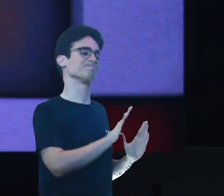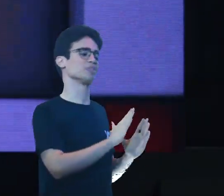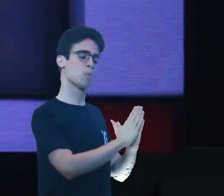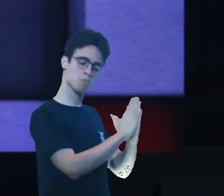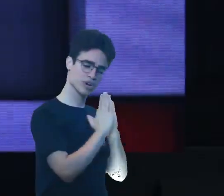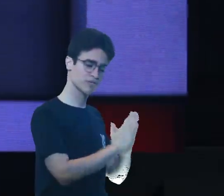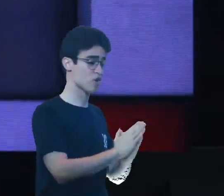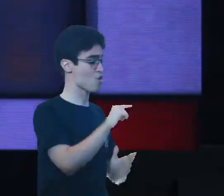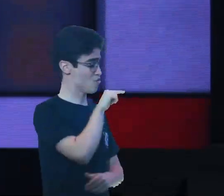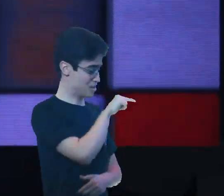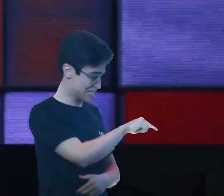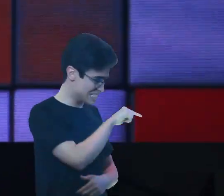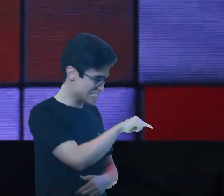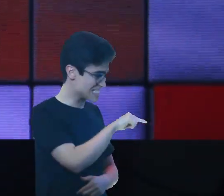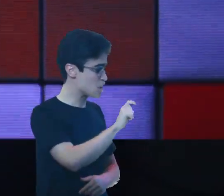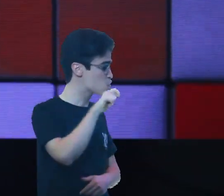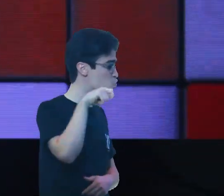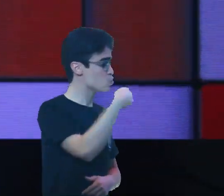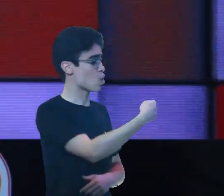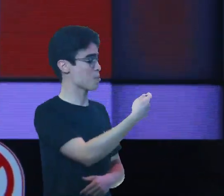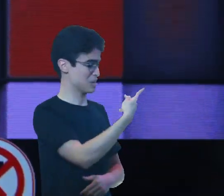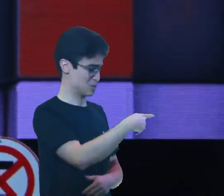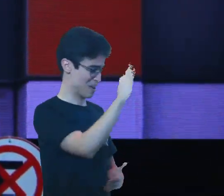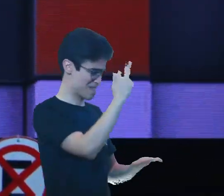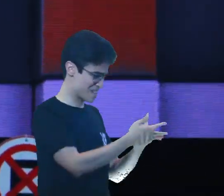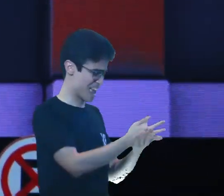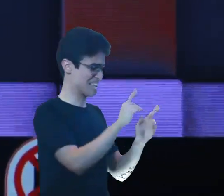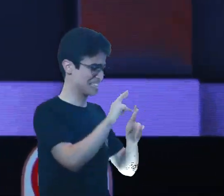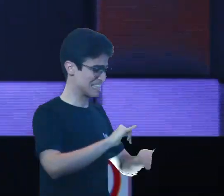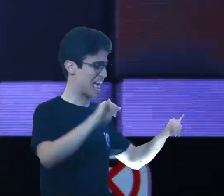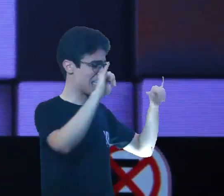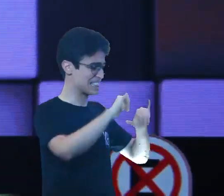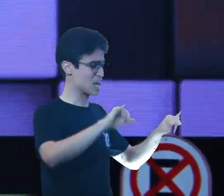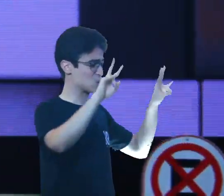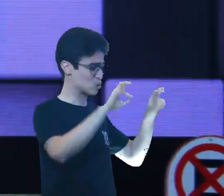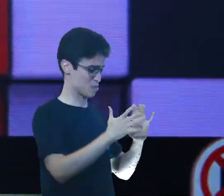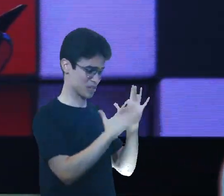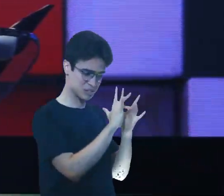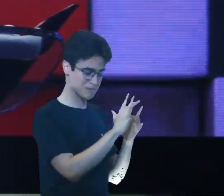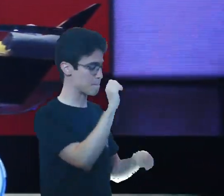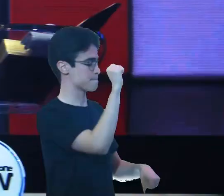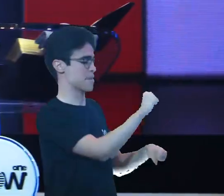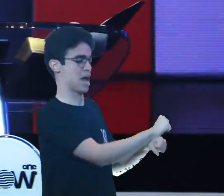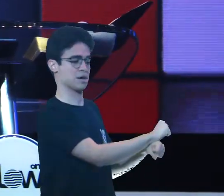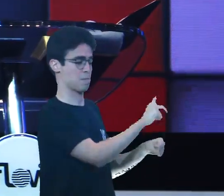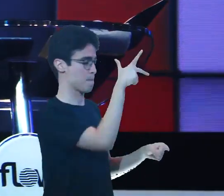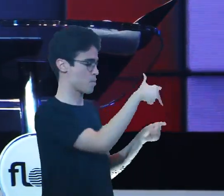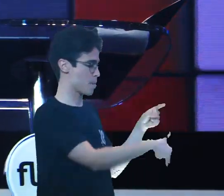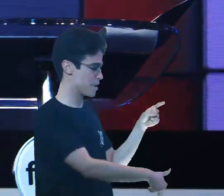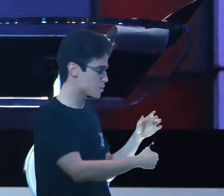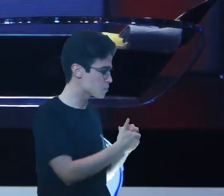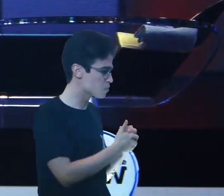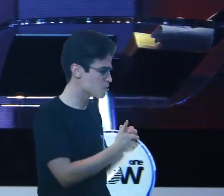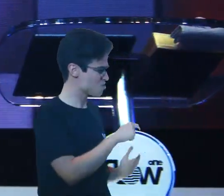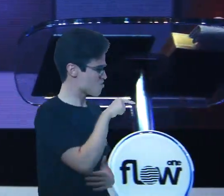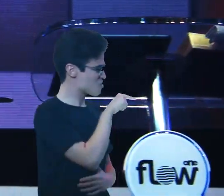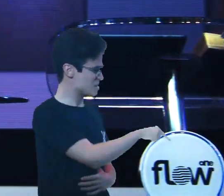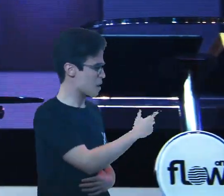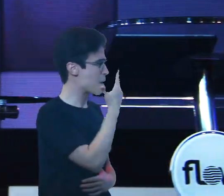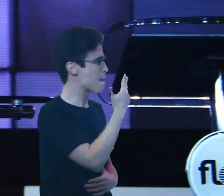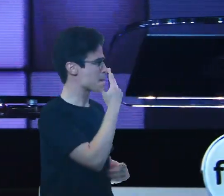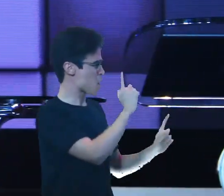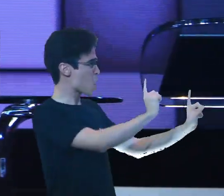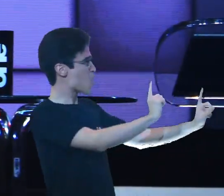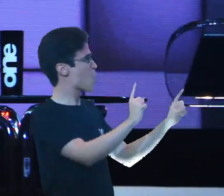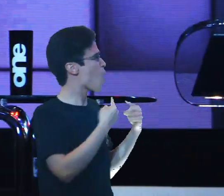você pare de falar da sua fé. Nós o temos como um traidor